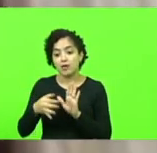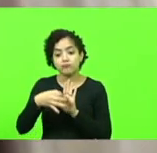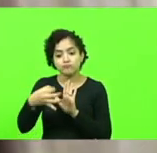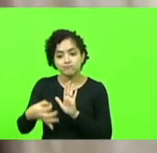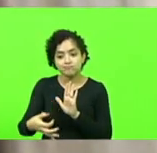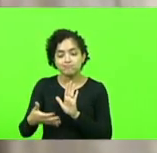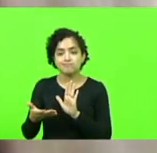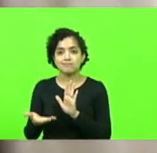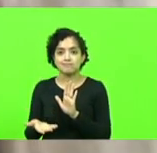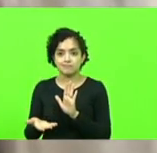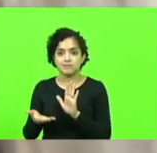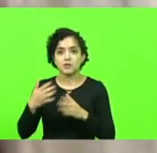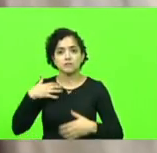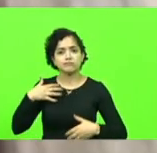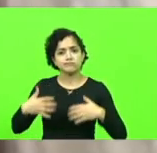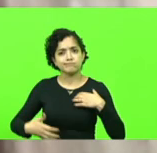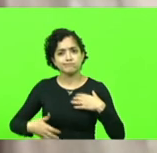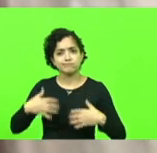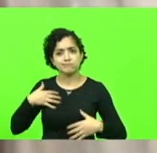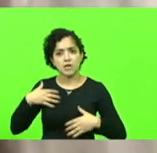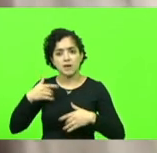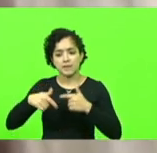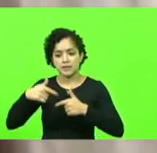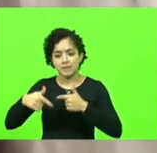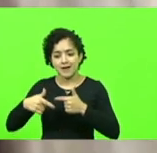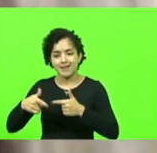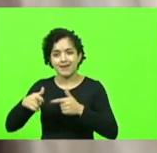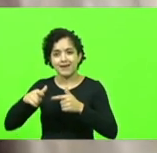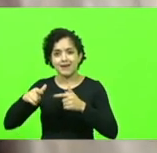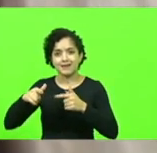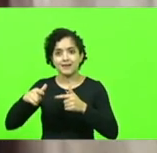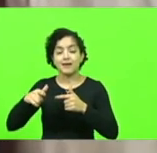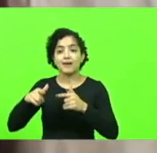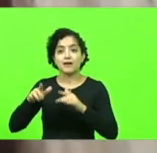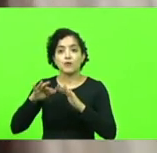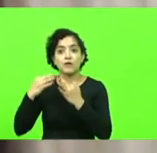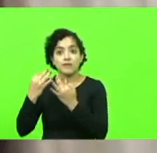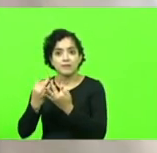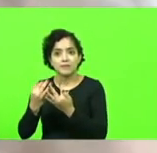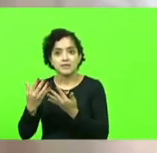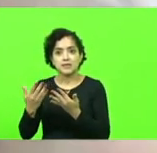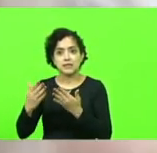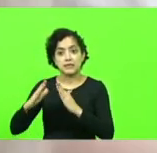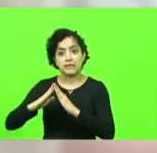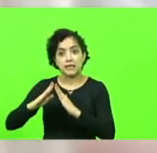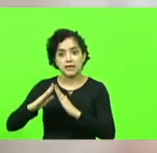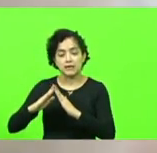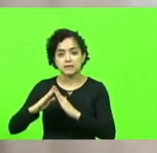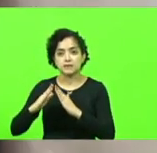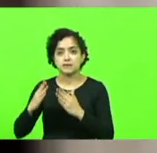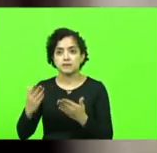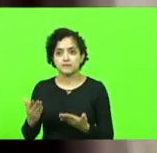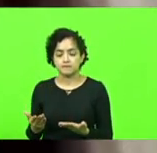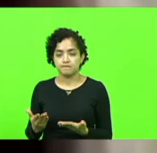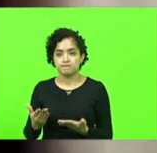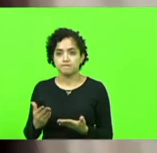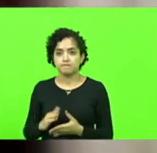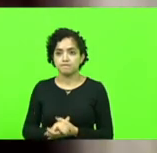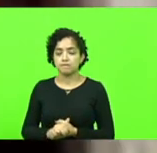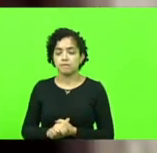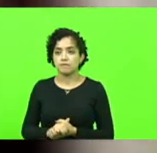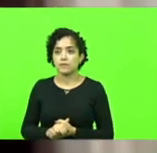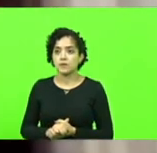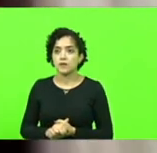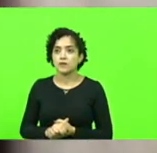questões sensoriais para trabalhar em casa. Então, o trabalho de uma terapeuta ocupacional, principalmente com a